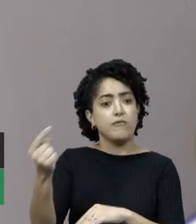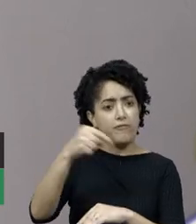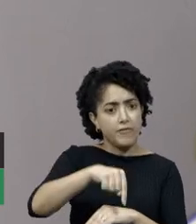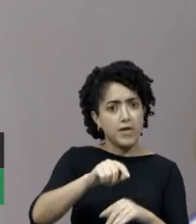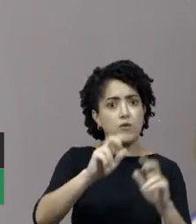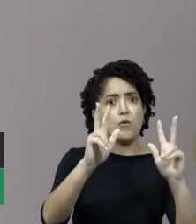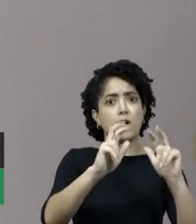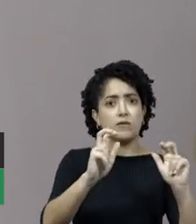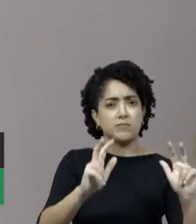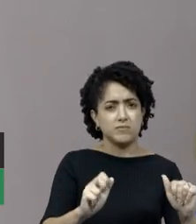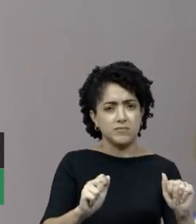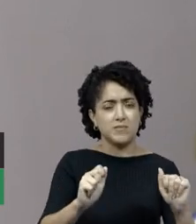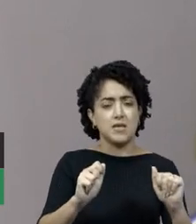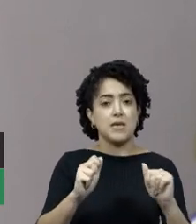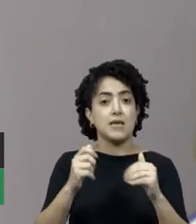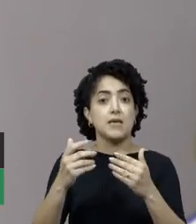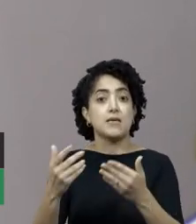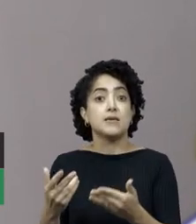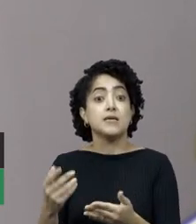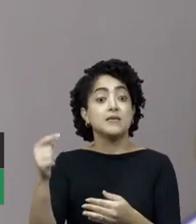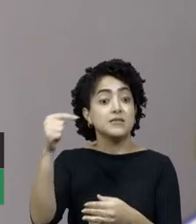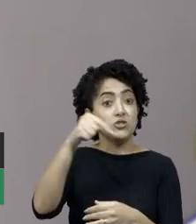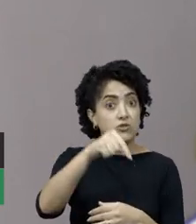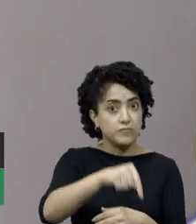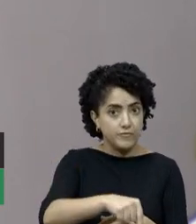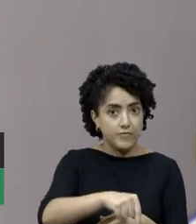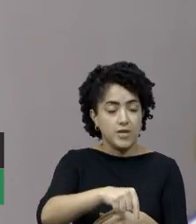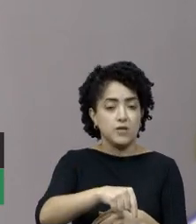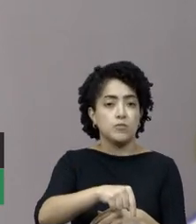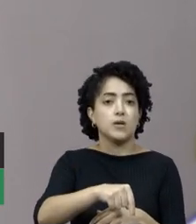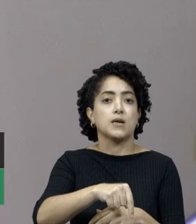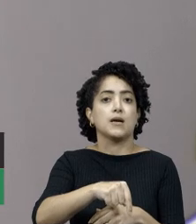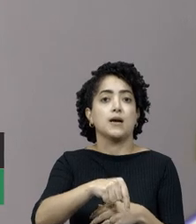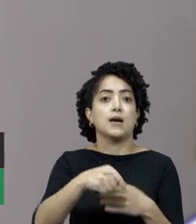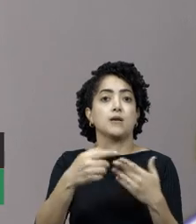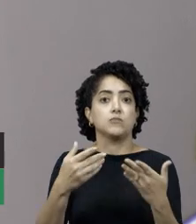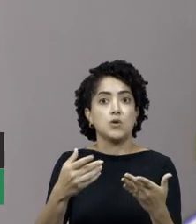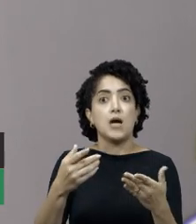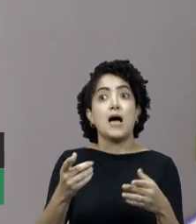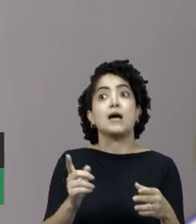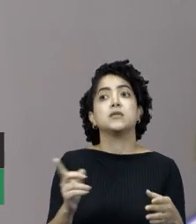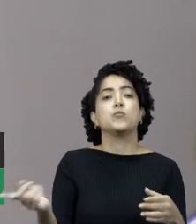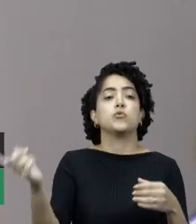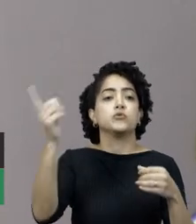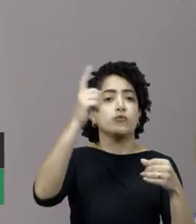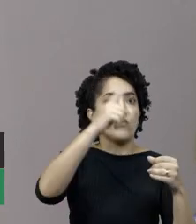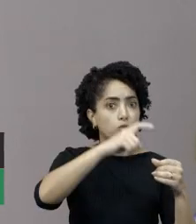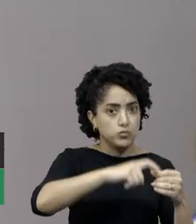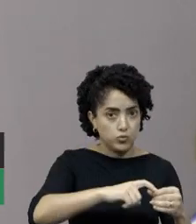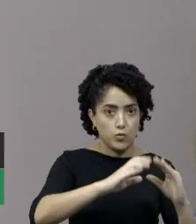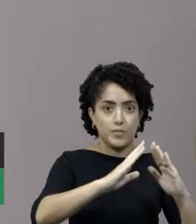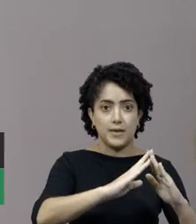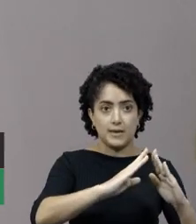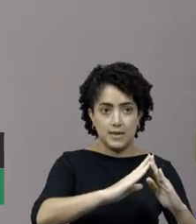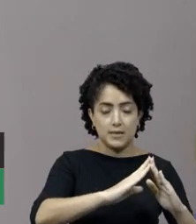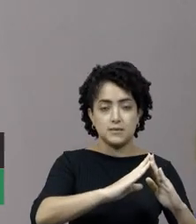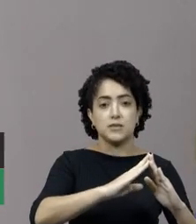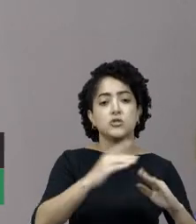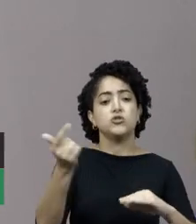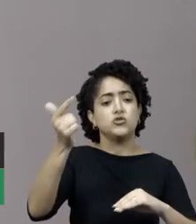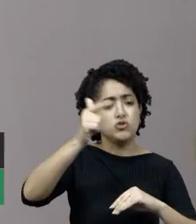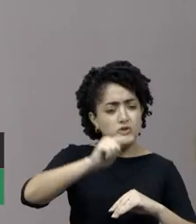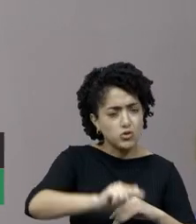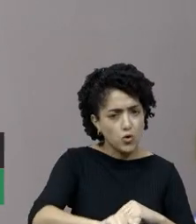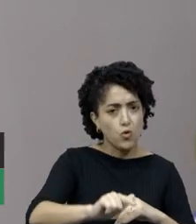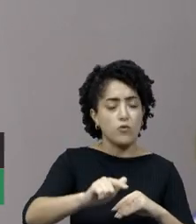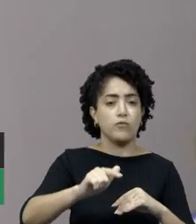São João Batista. Essa criança tinha sido trazida para Florianópolis, essa criança voltou para casa e foi novamente